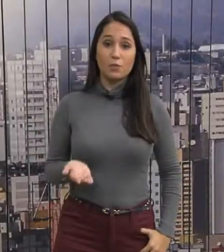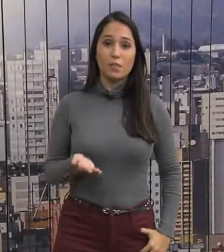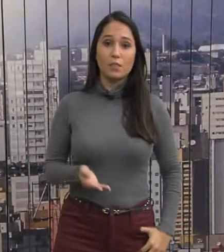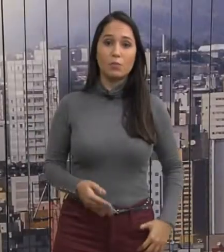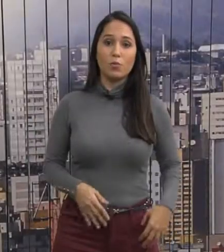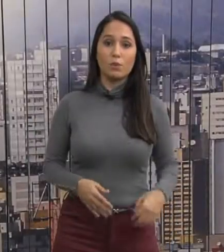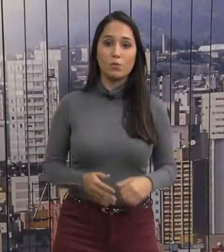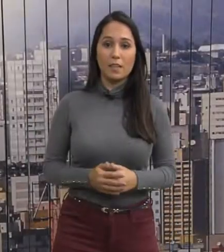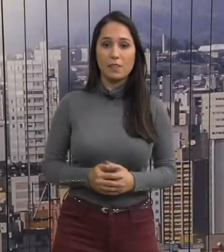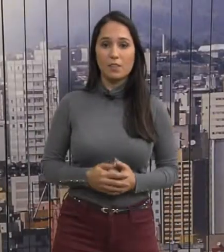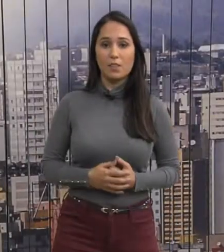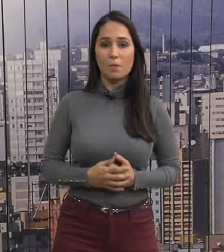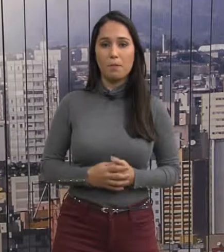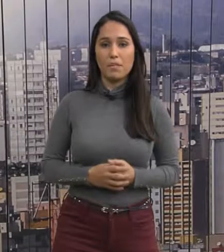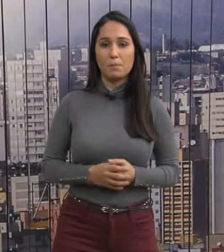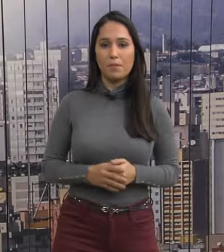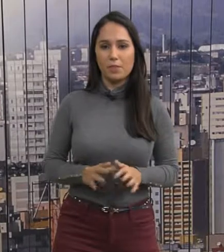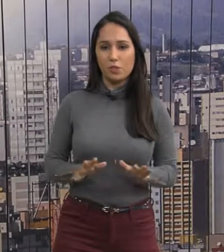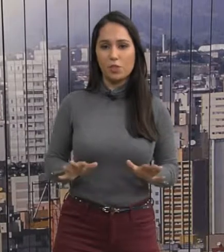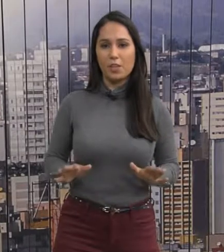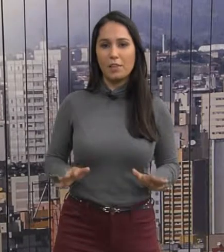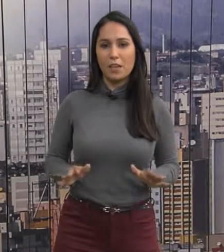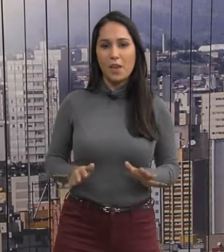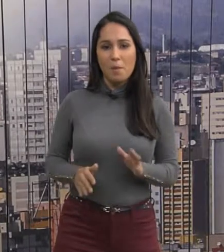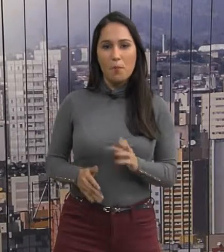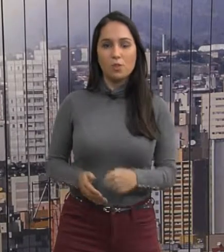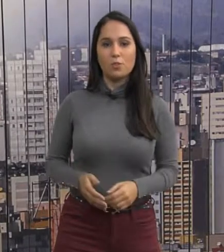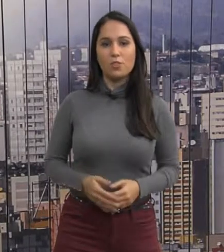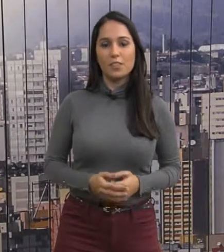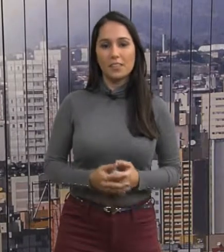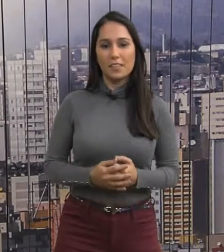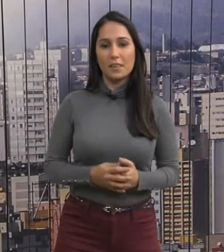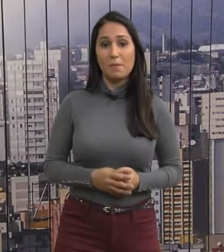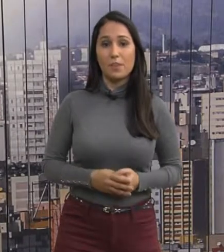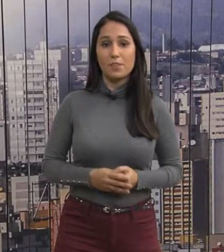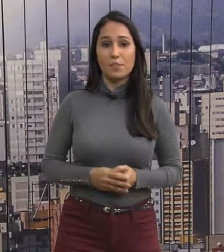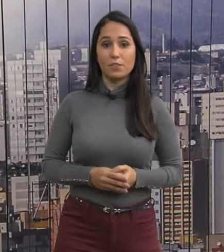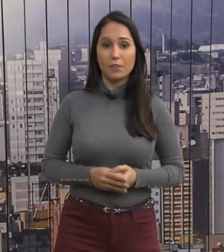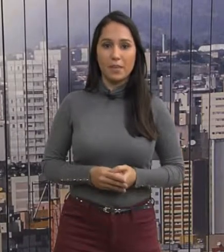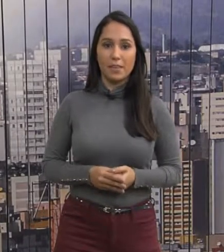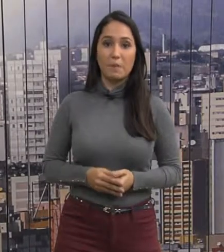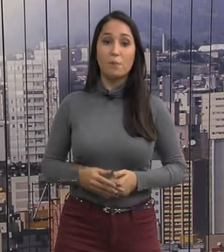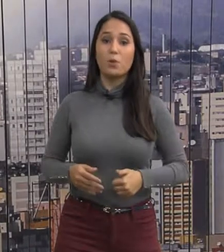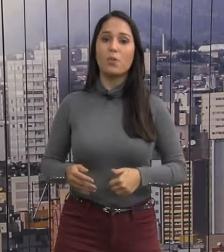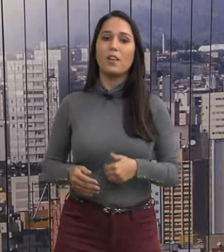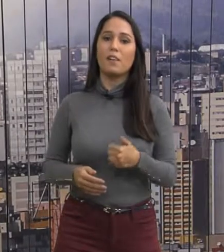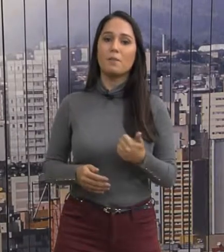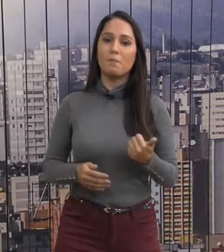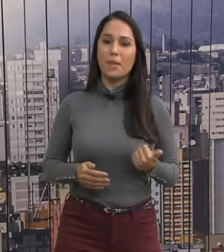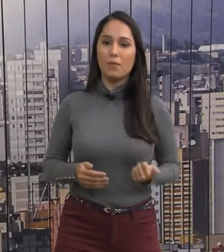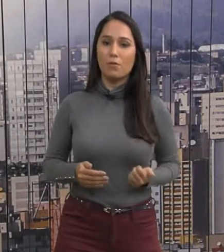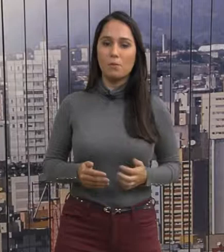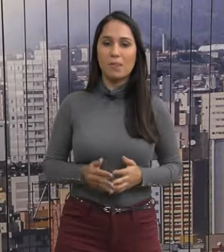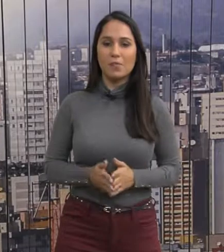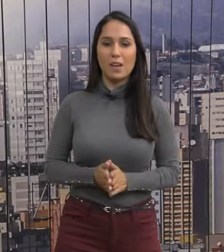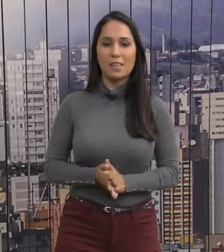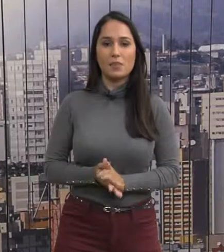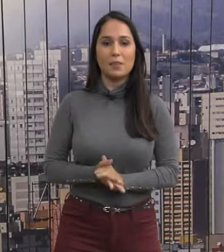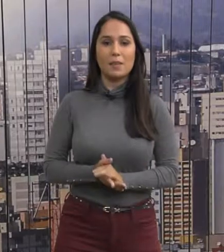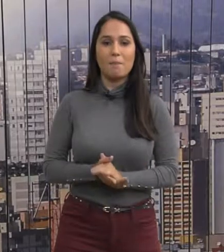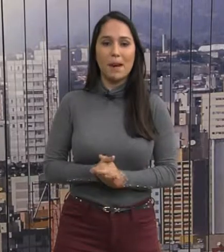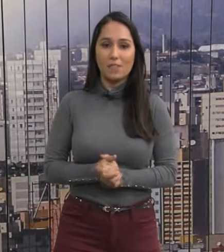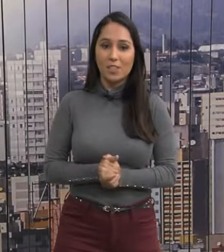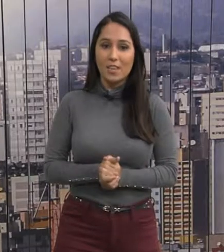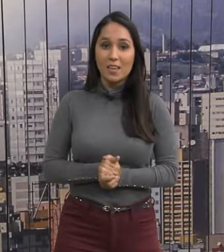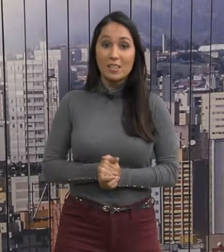aguarda a divulgação do resultado aqui de Campinas para ver se a gente teve boas notícias aqui para a região também, né? E por falar em emprego, vamos às vagas